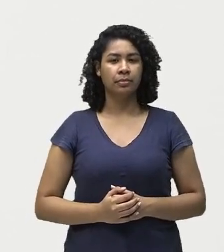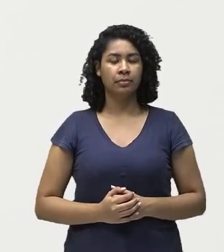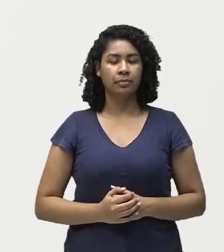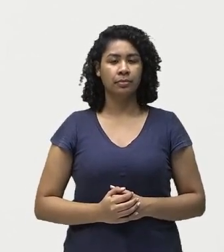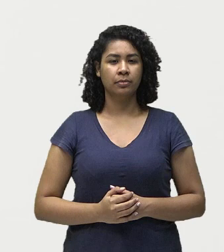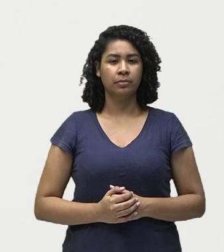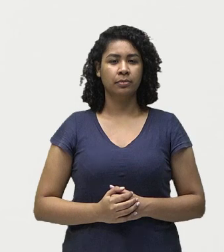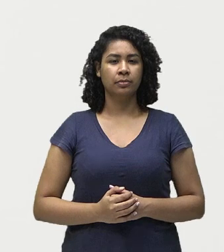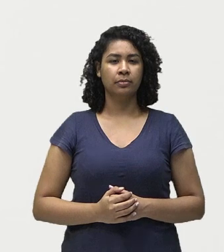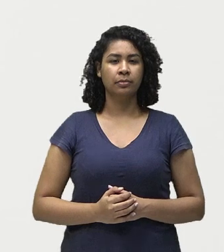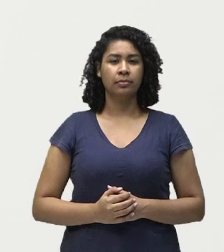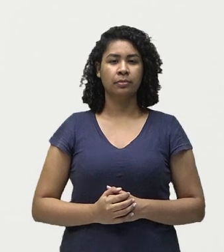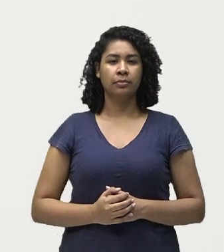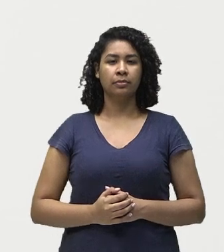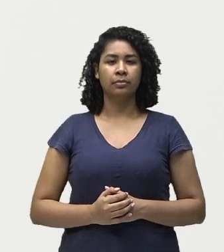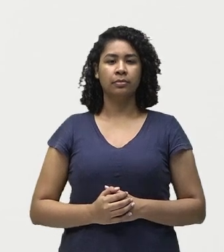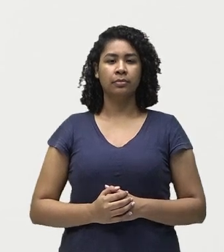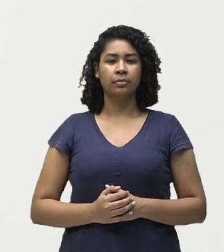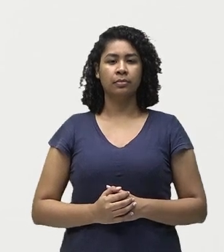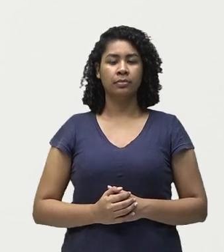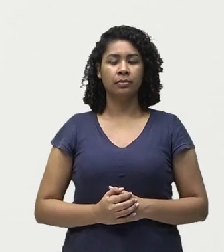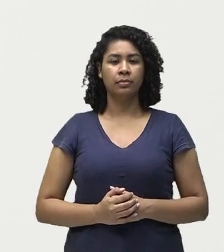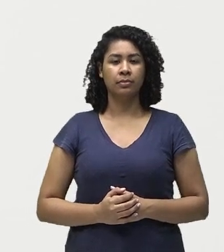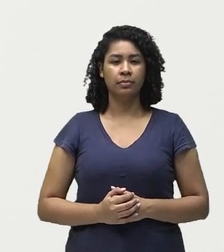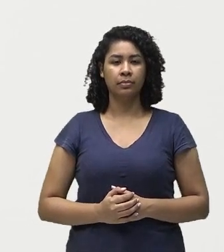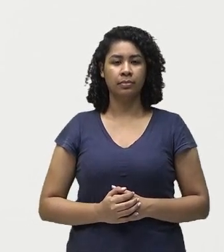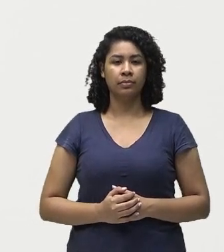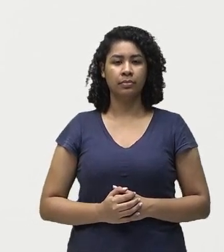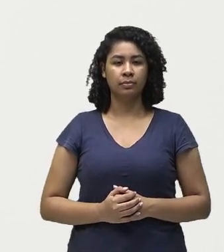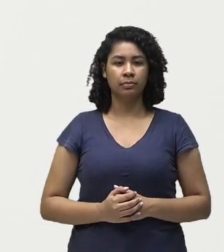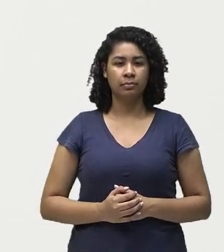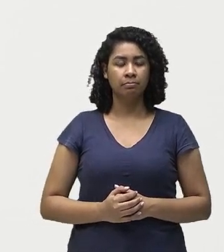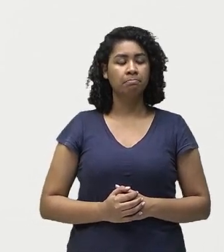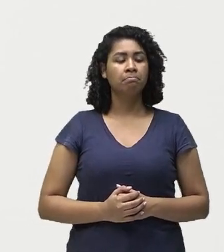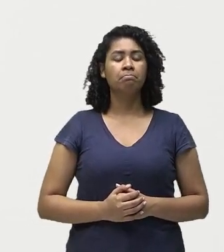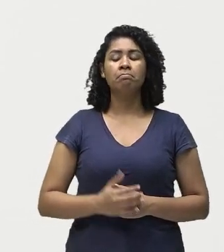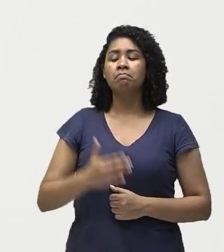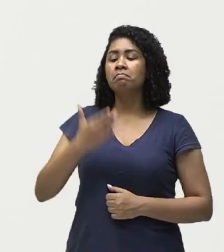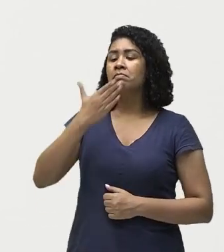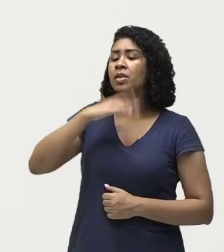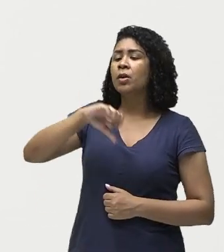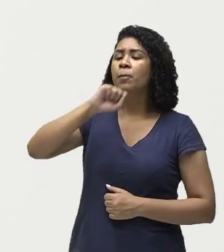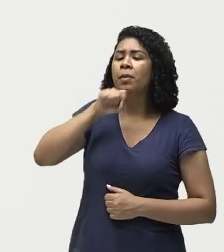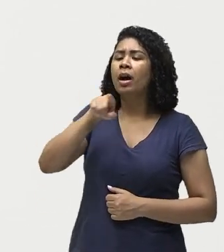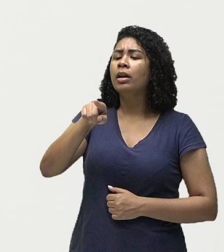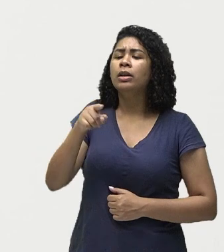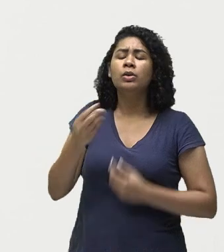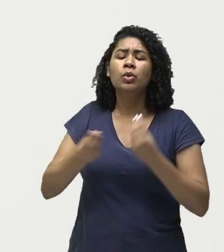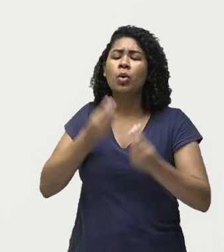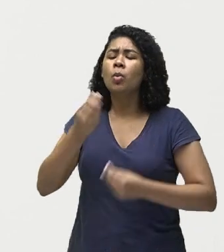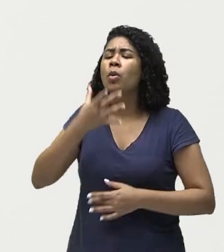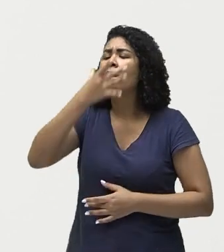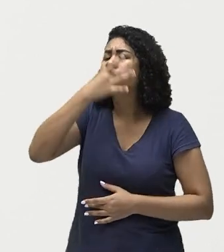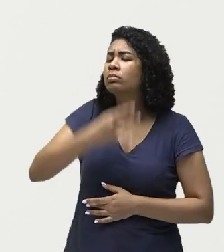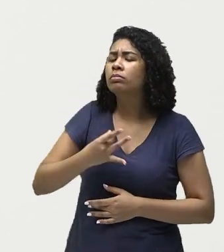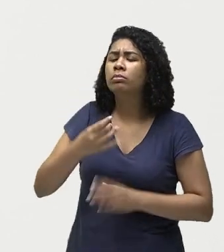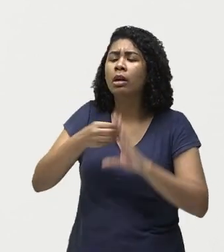look like? What does he look like? Como ele é, né, aparentemente. He is